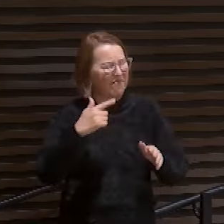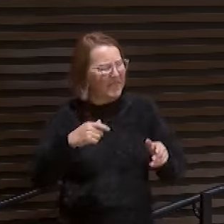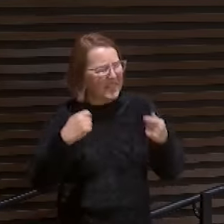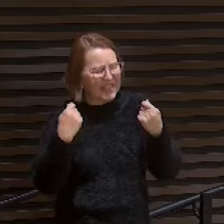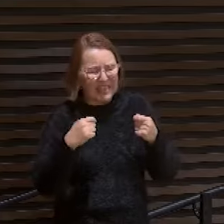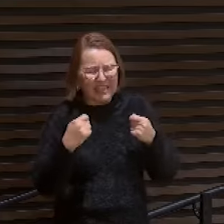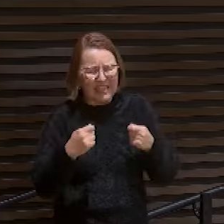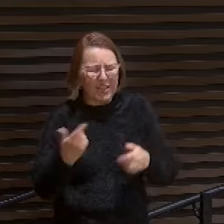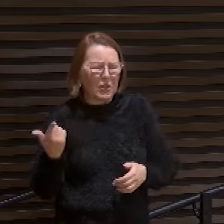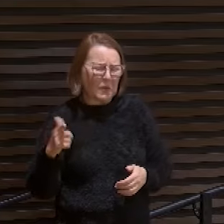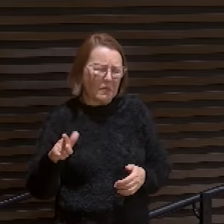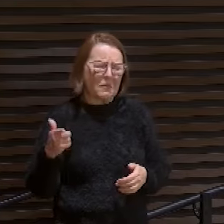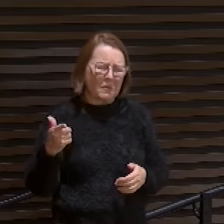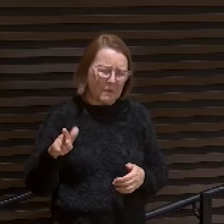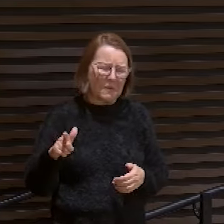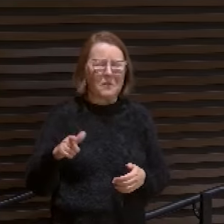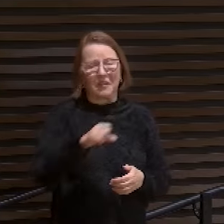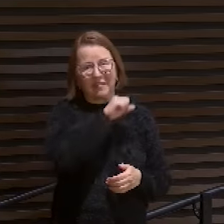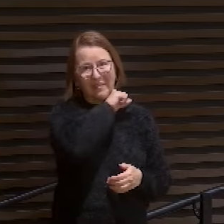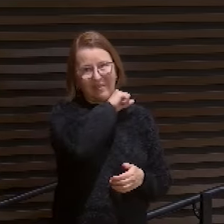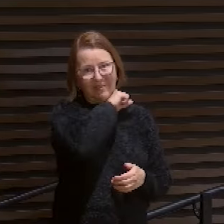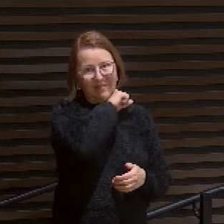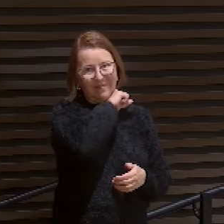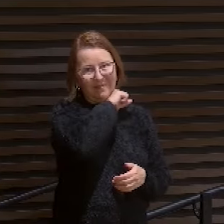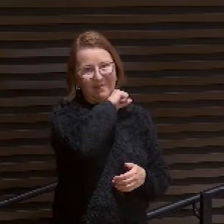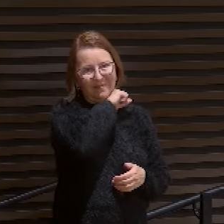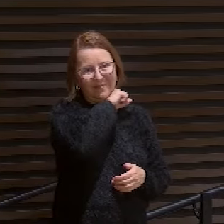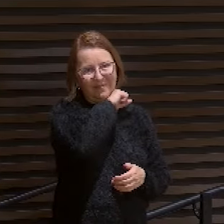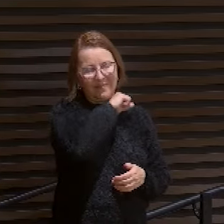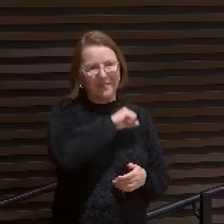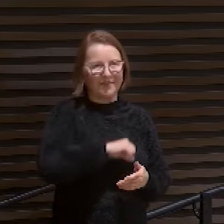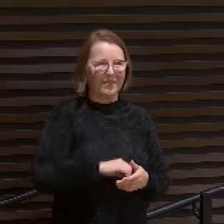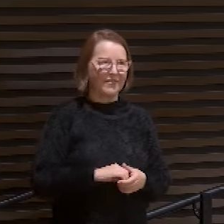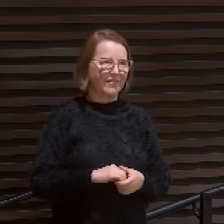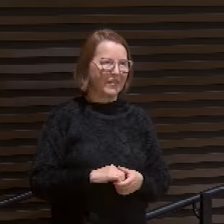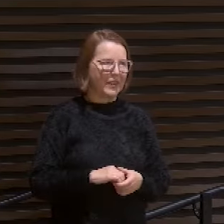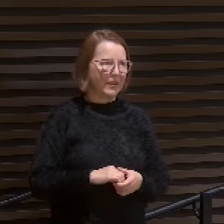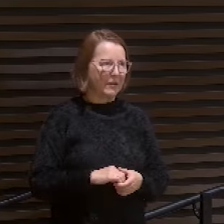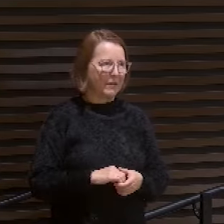de repetição de sacrifícios.